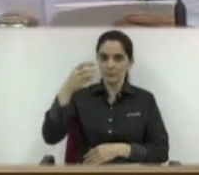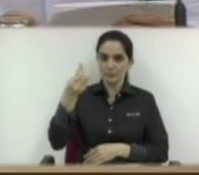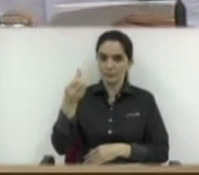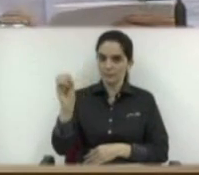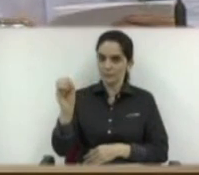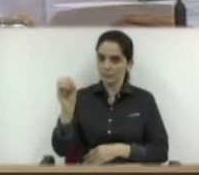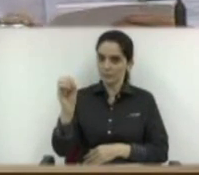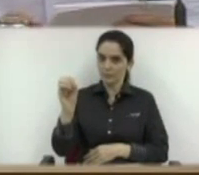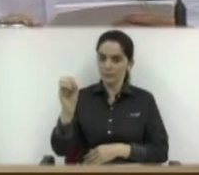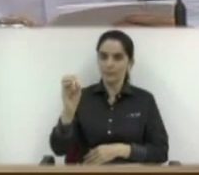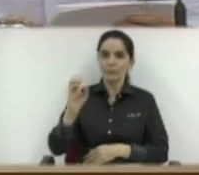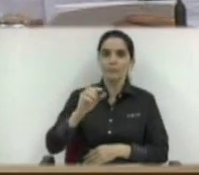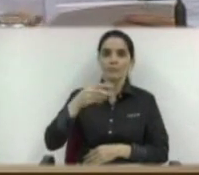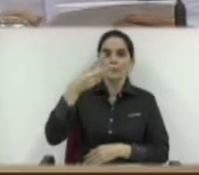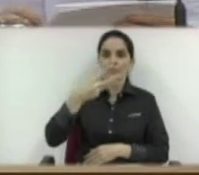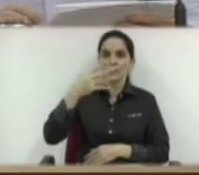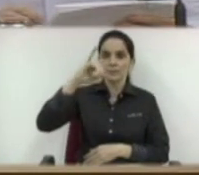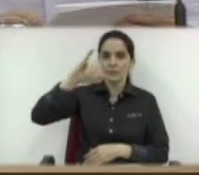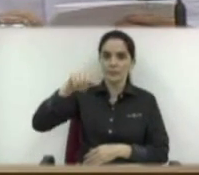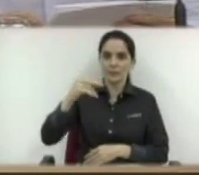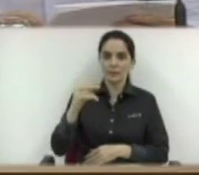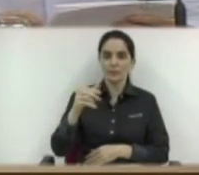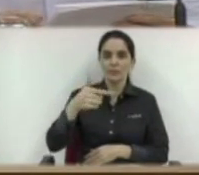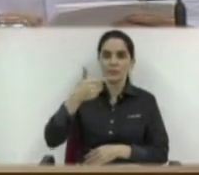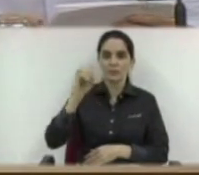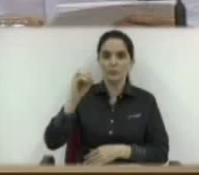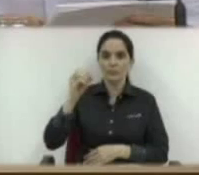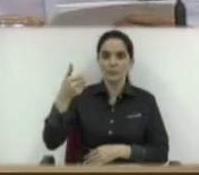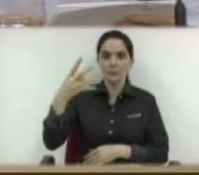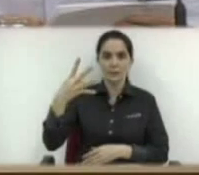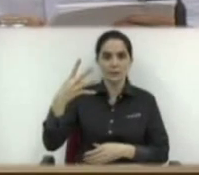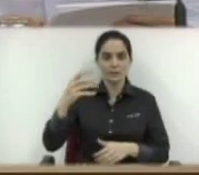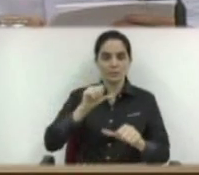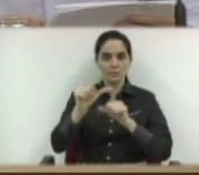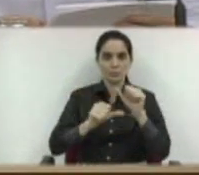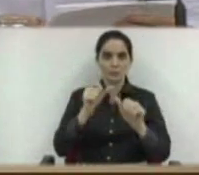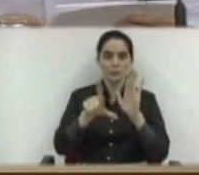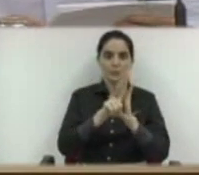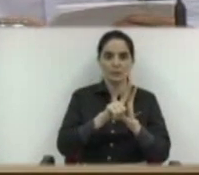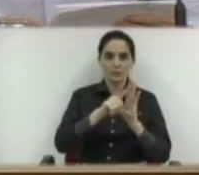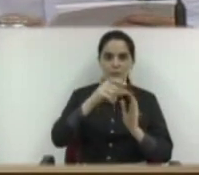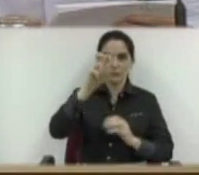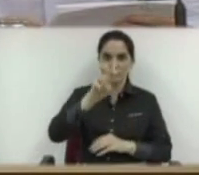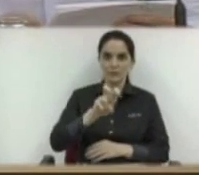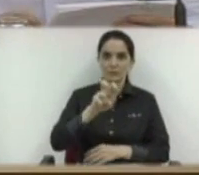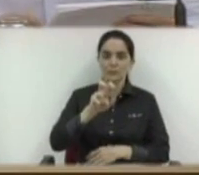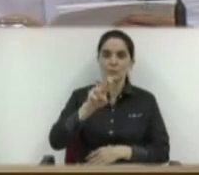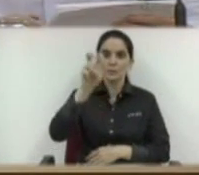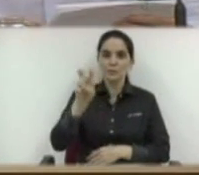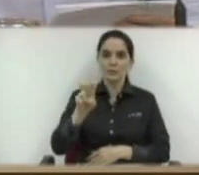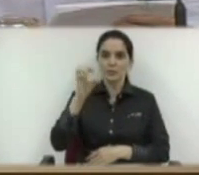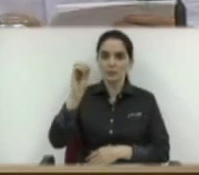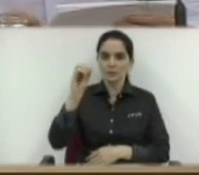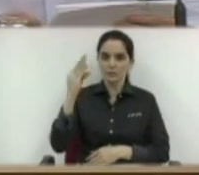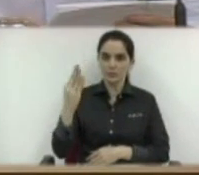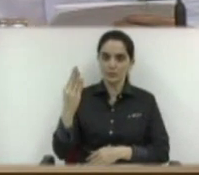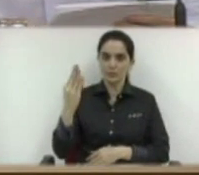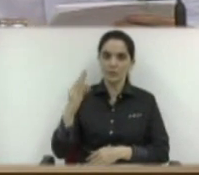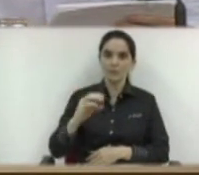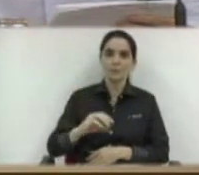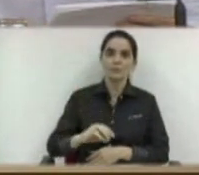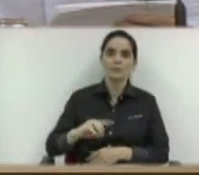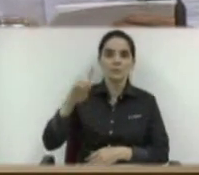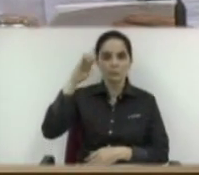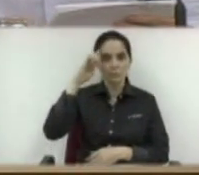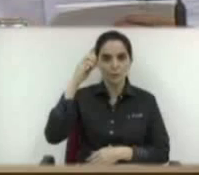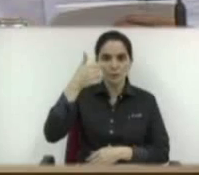5.260, de 3 de janeiro de 2014, alterada pela Lei número 5.504, de 20